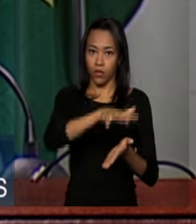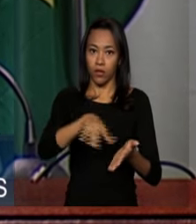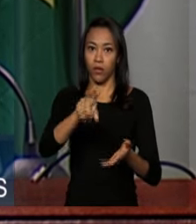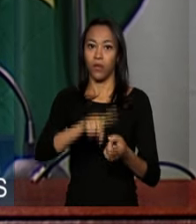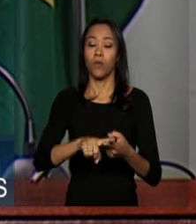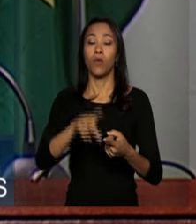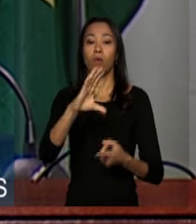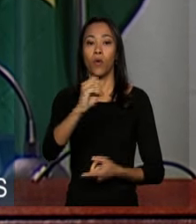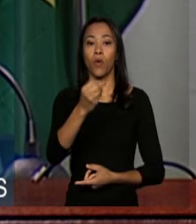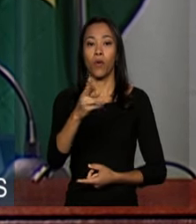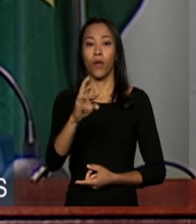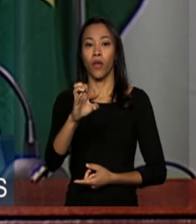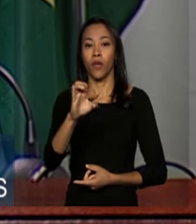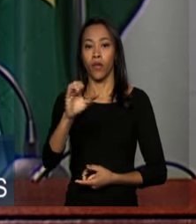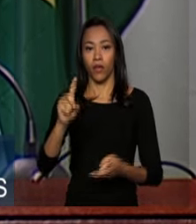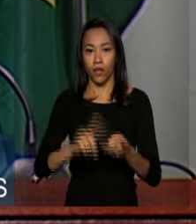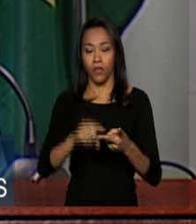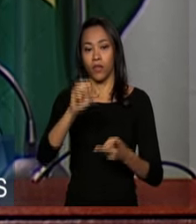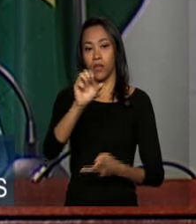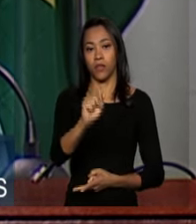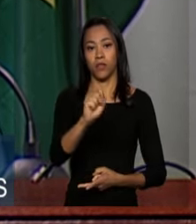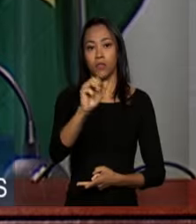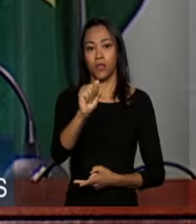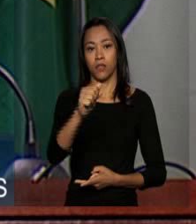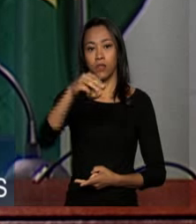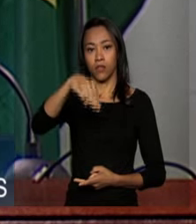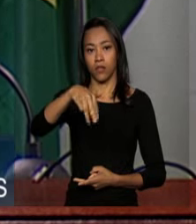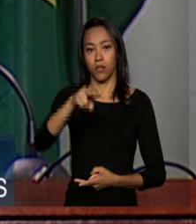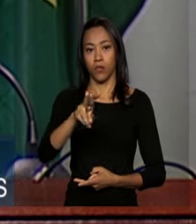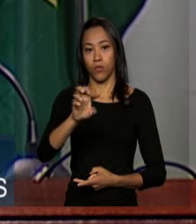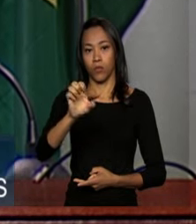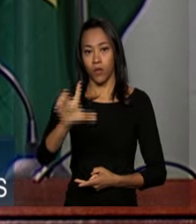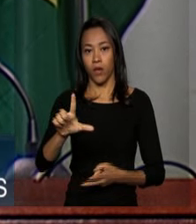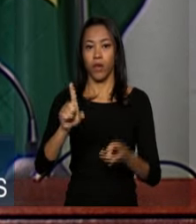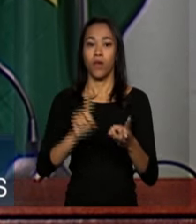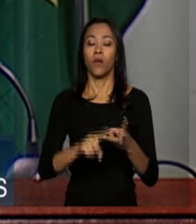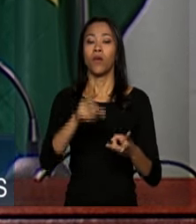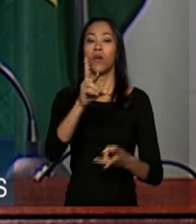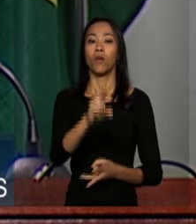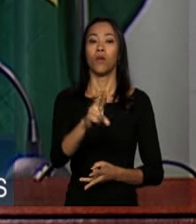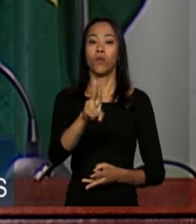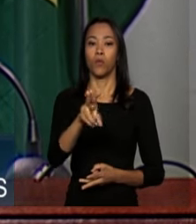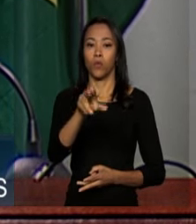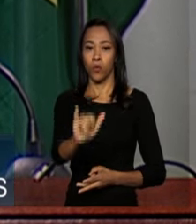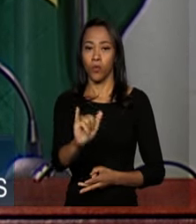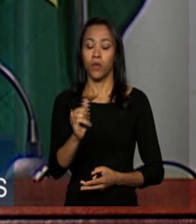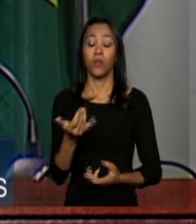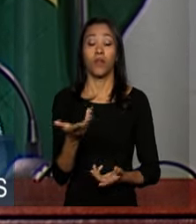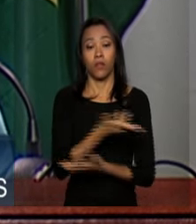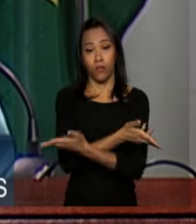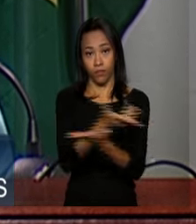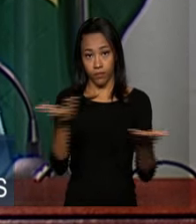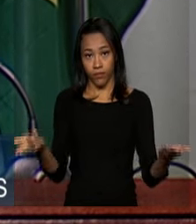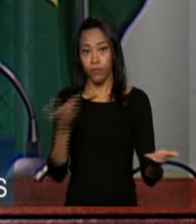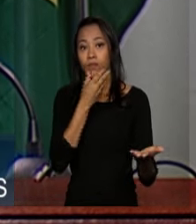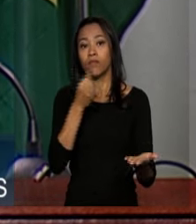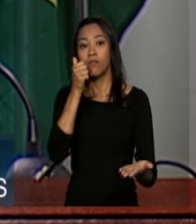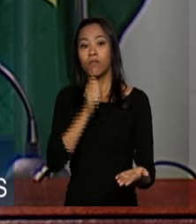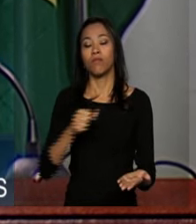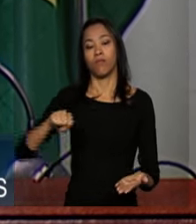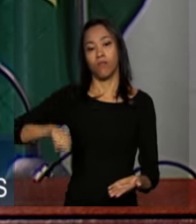Correia, Samuel Pinheiro Guimarães, Rui Nogueira, senhoras e senhores